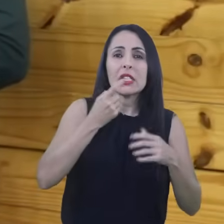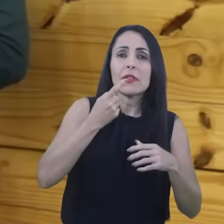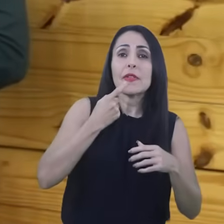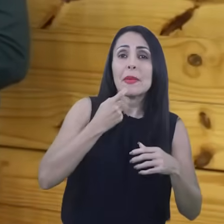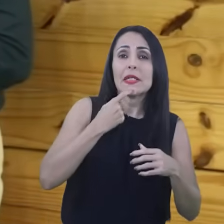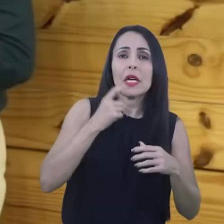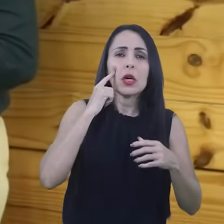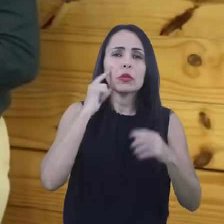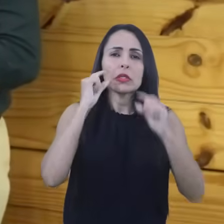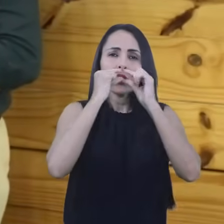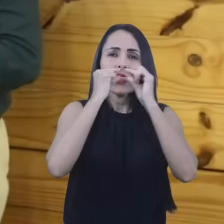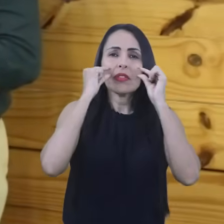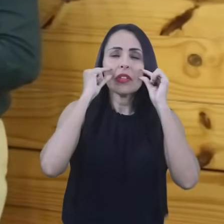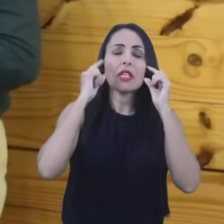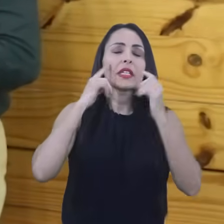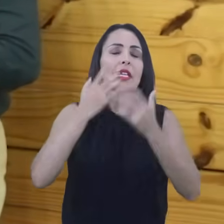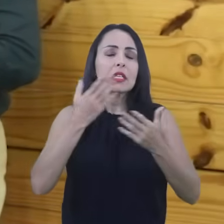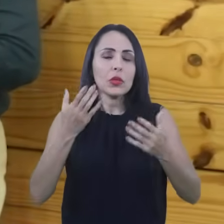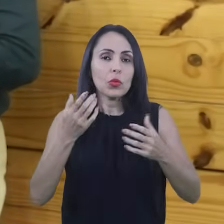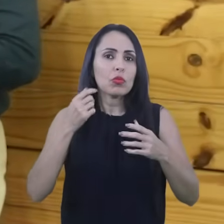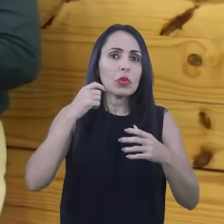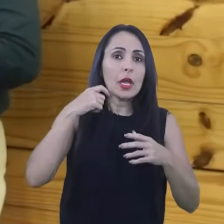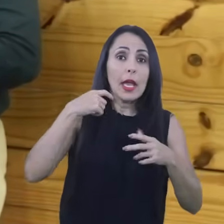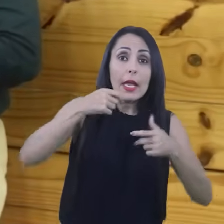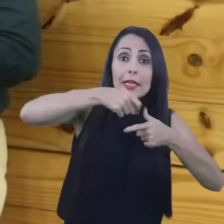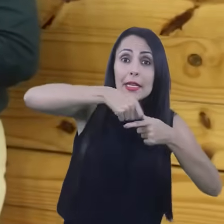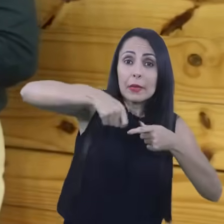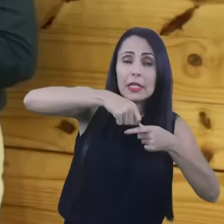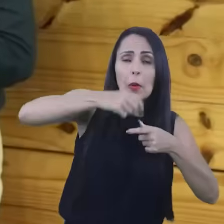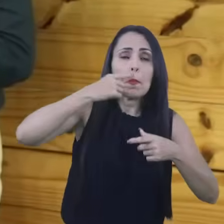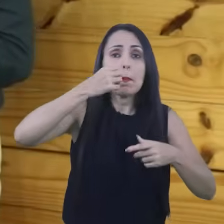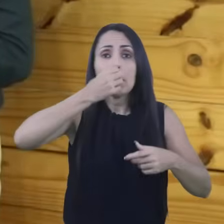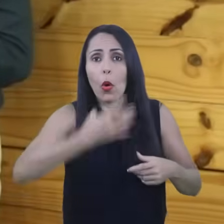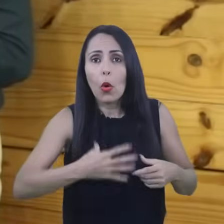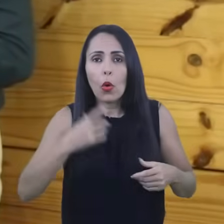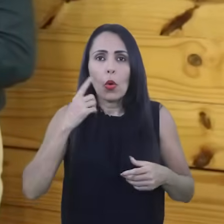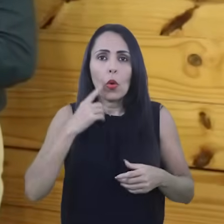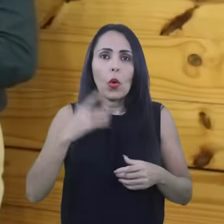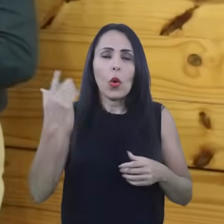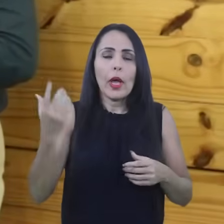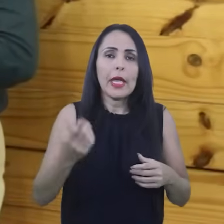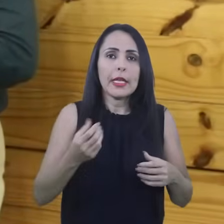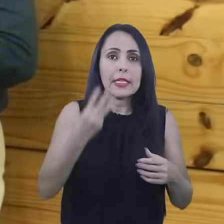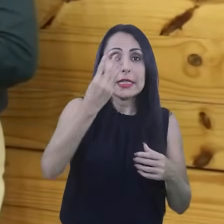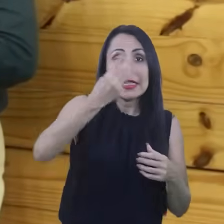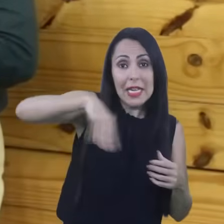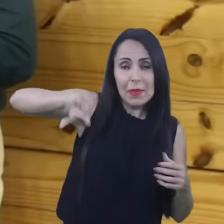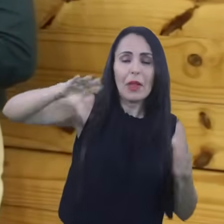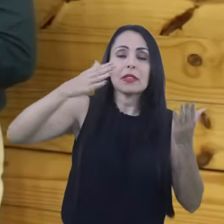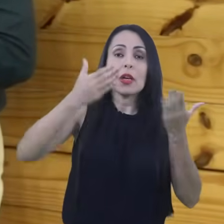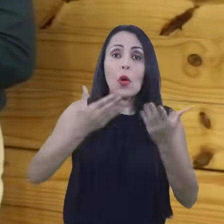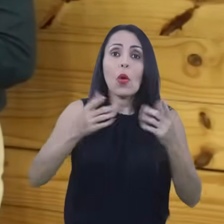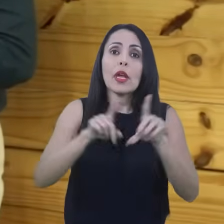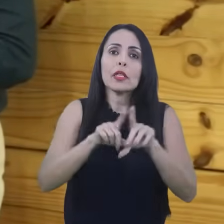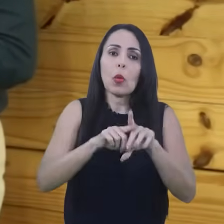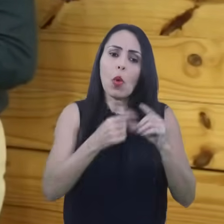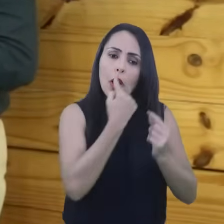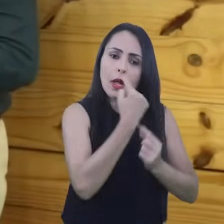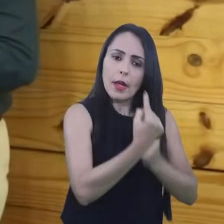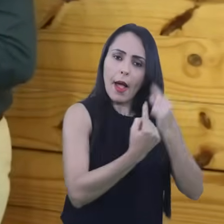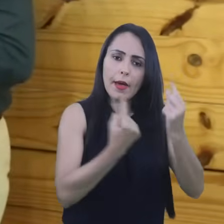Esse paciente aí já vai requerer um creme dental que seja bom em triclosan, certo? Então,